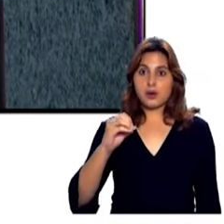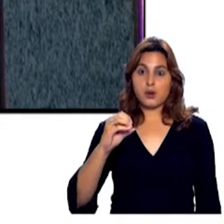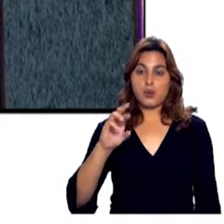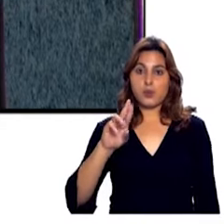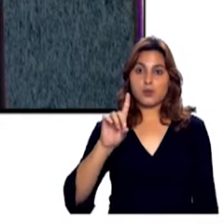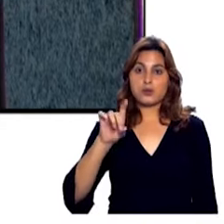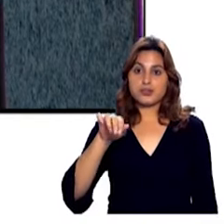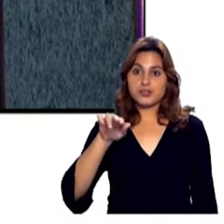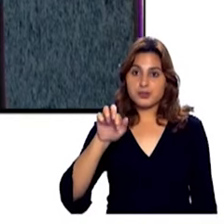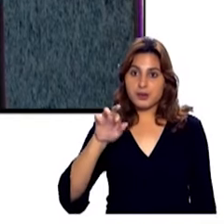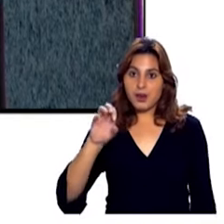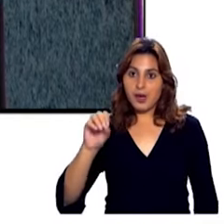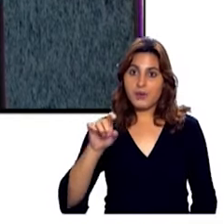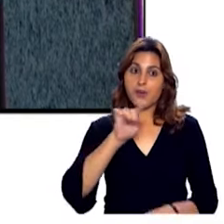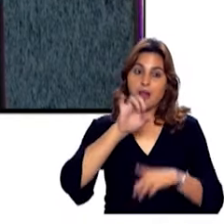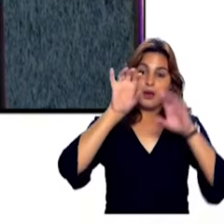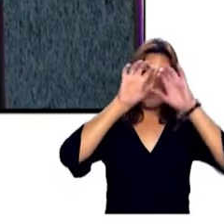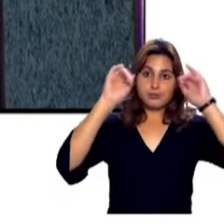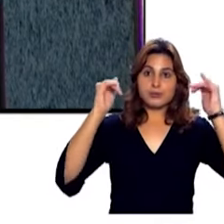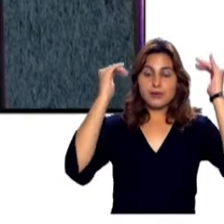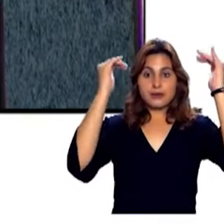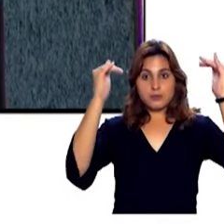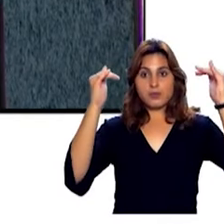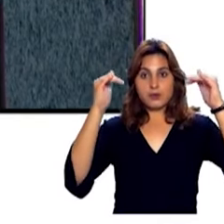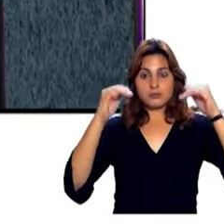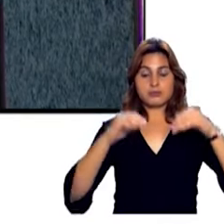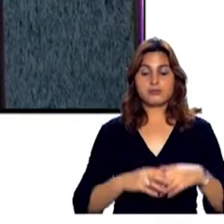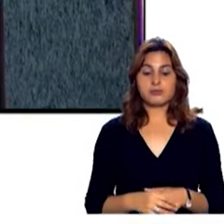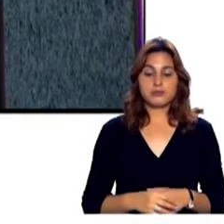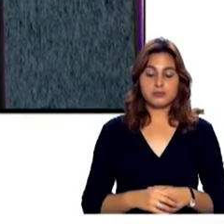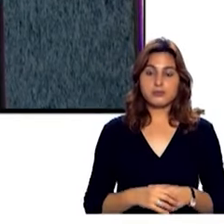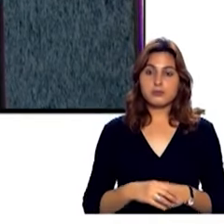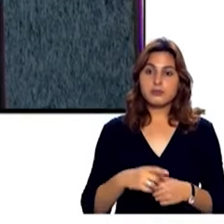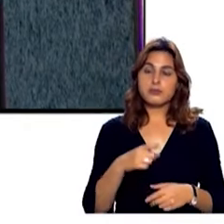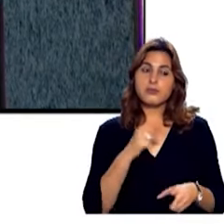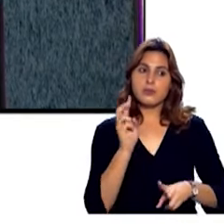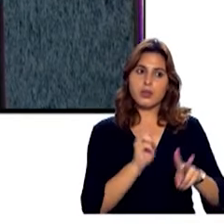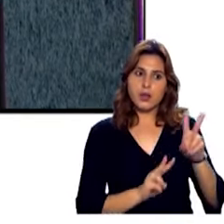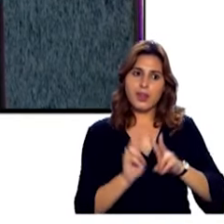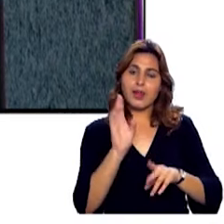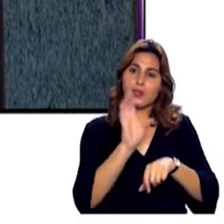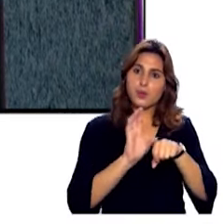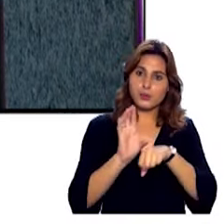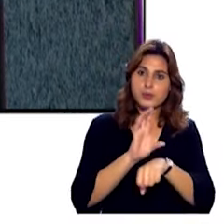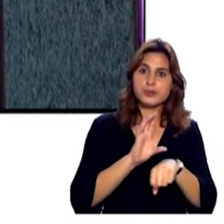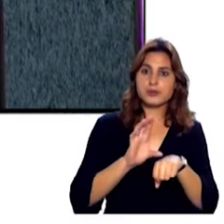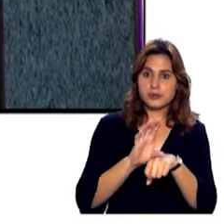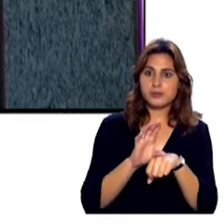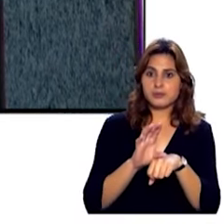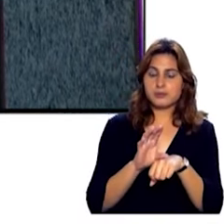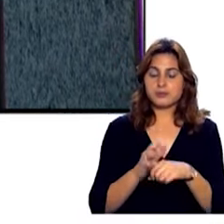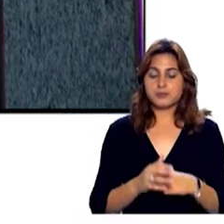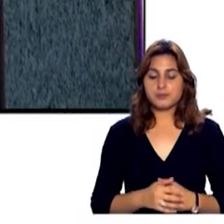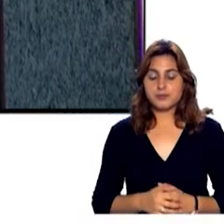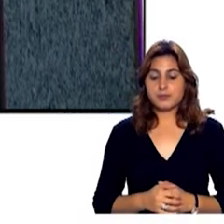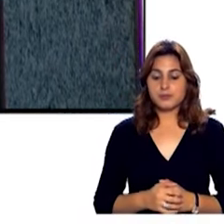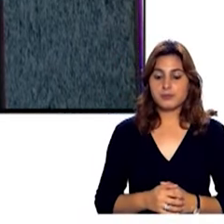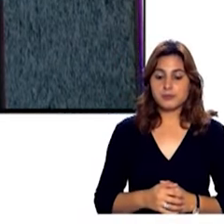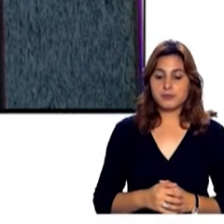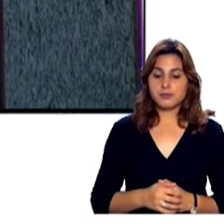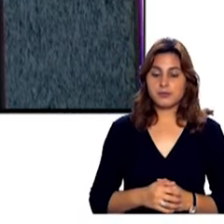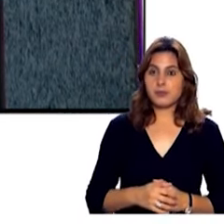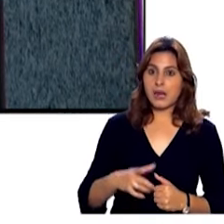o tribunal para a olhar para a constituição